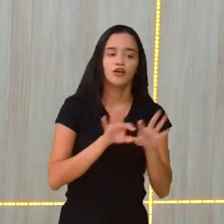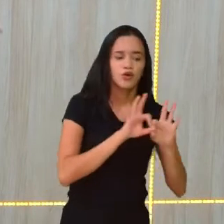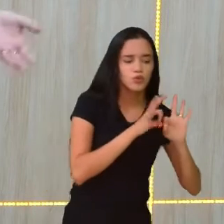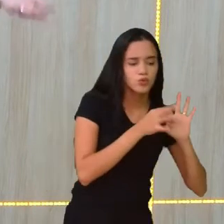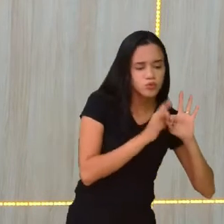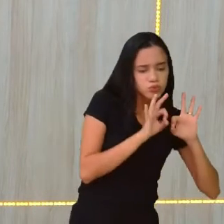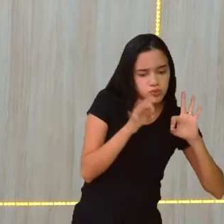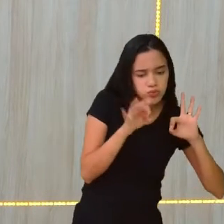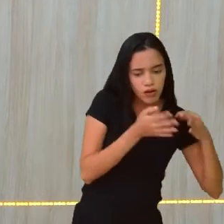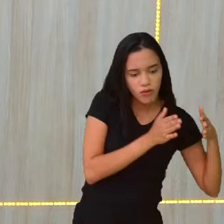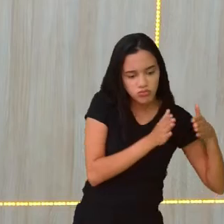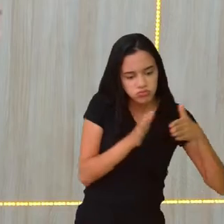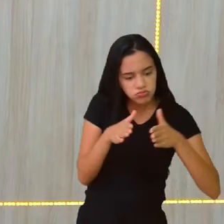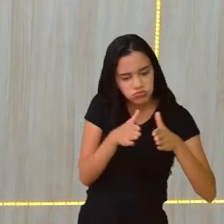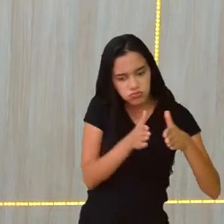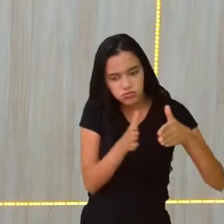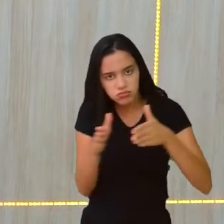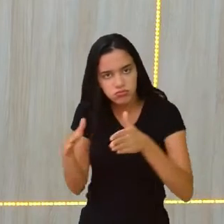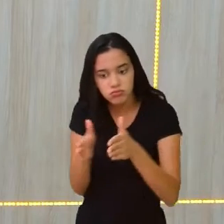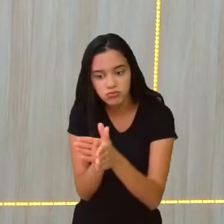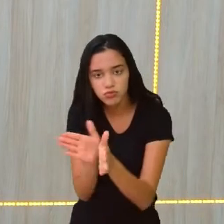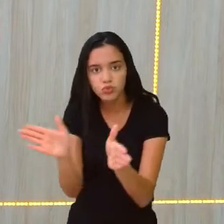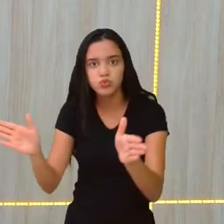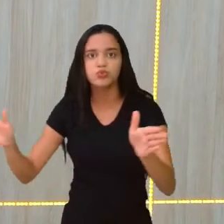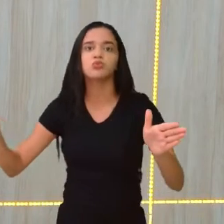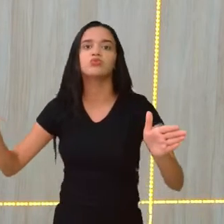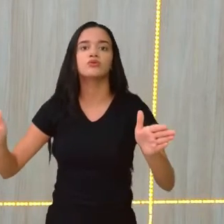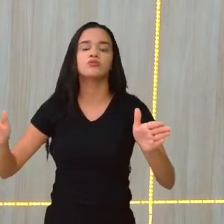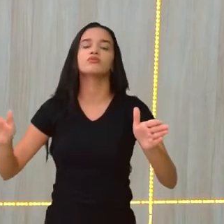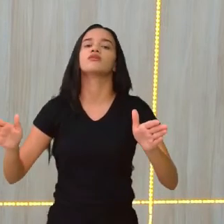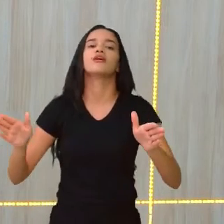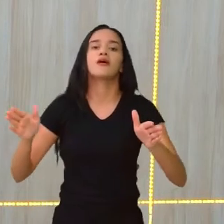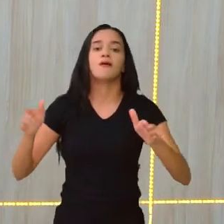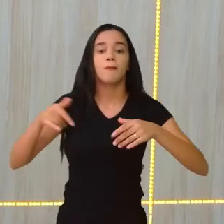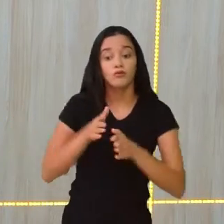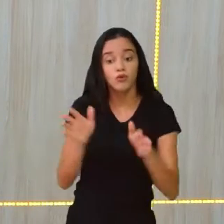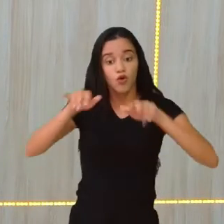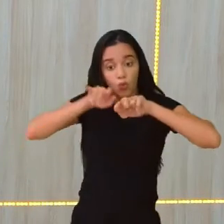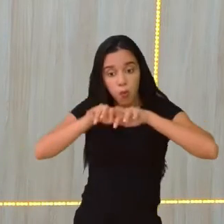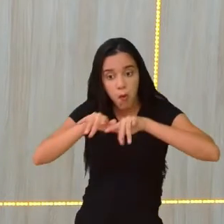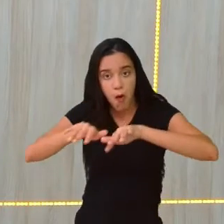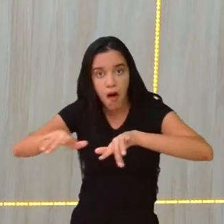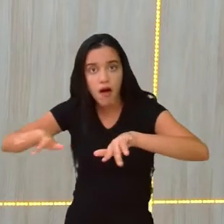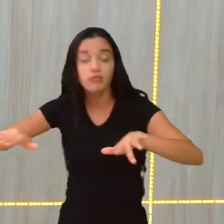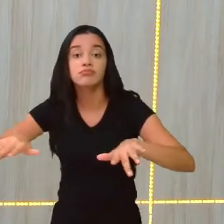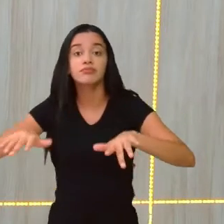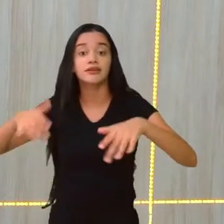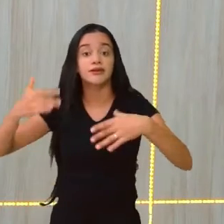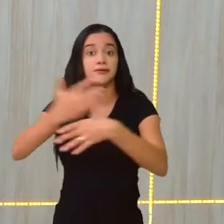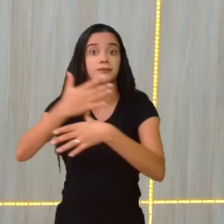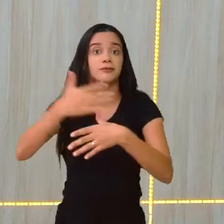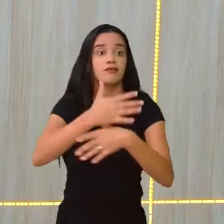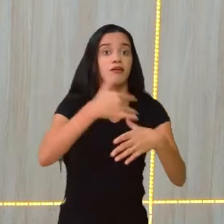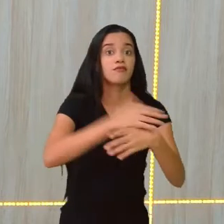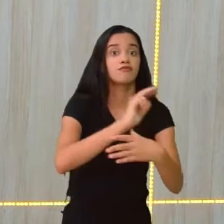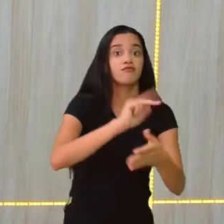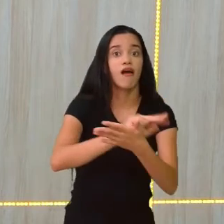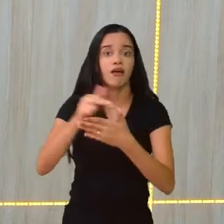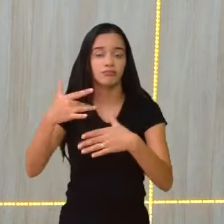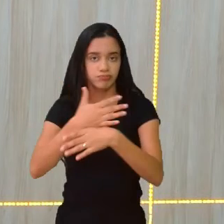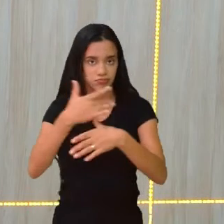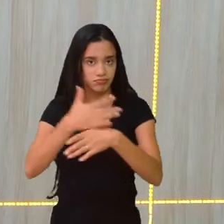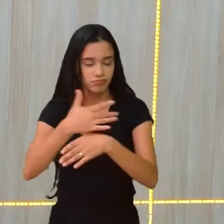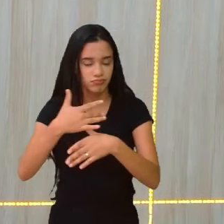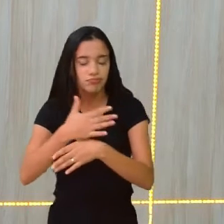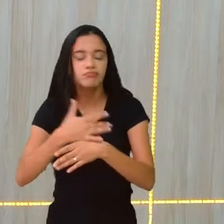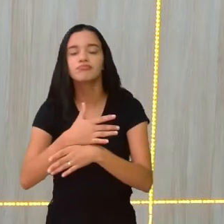água, então vários afluentes também vão jogando a água nesse rio até ele chegar com essa quantidade de